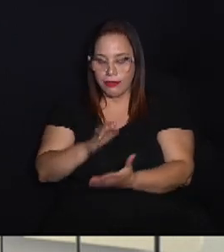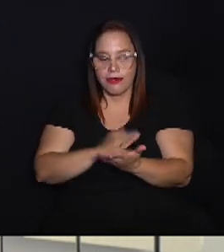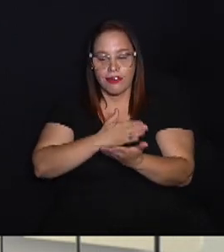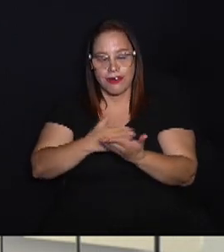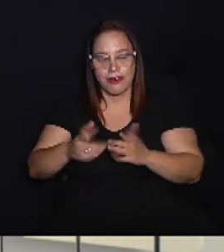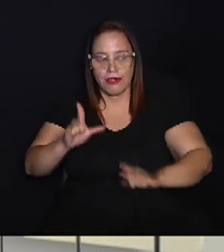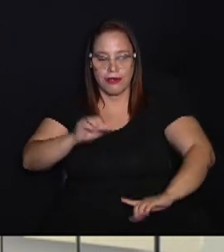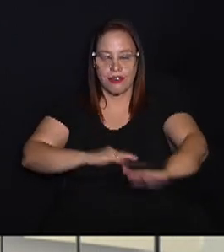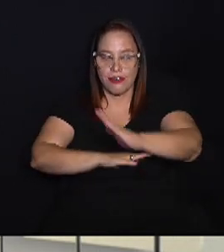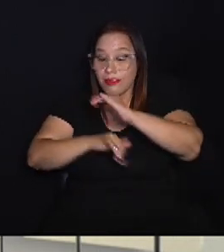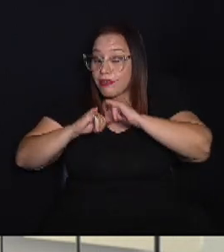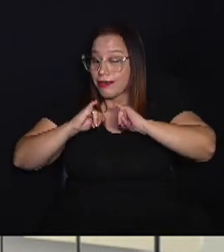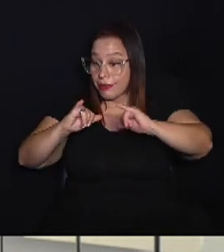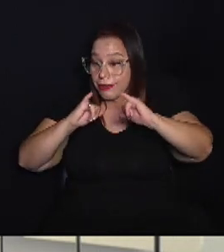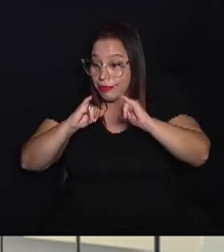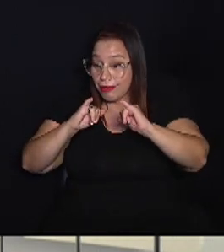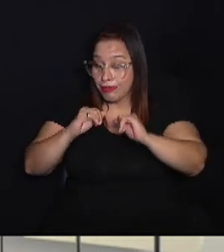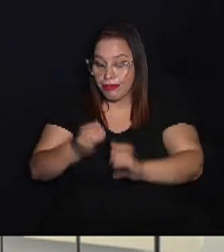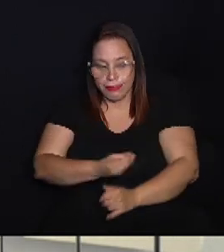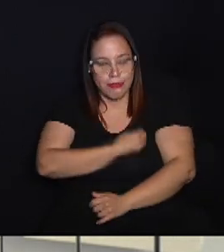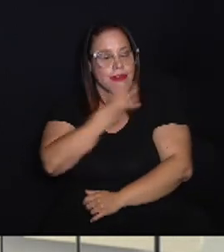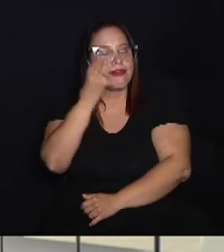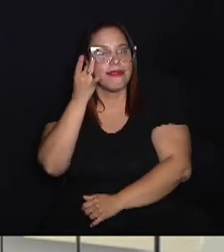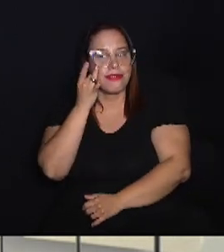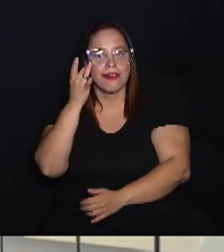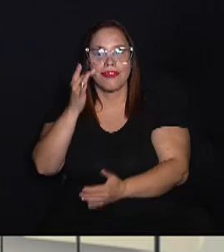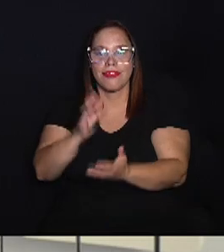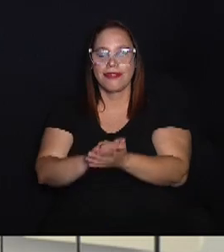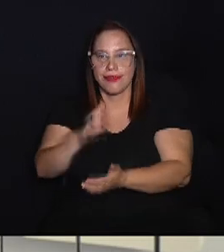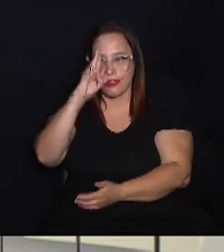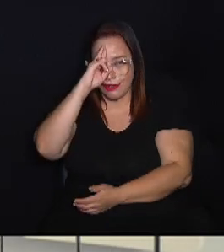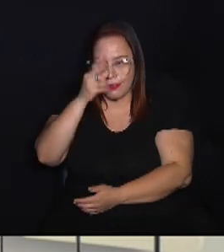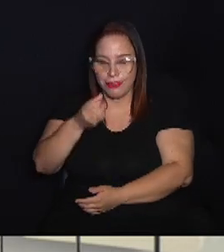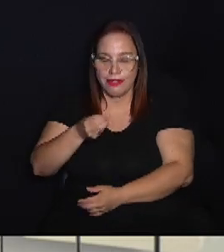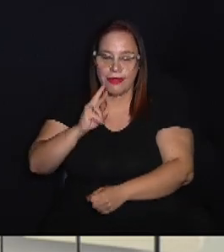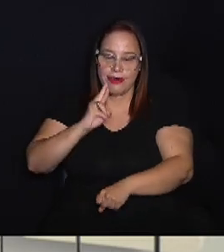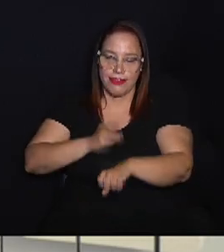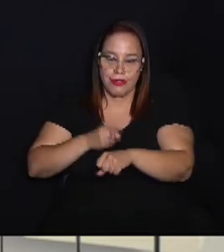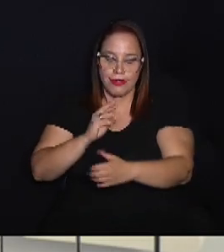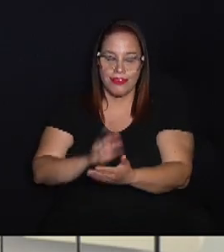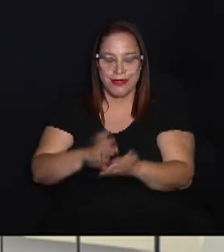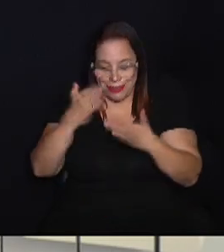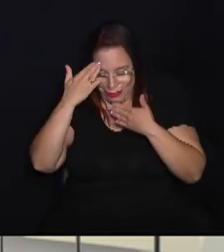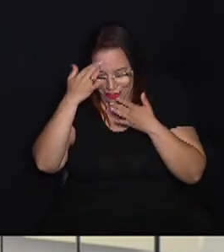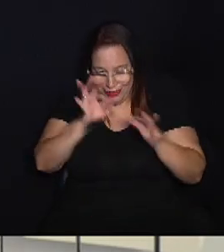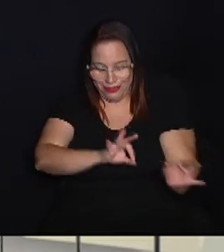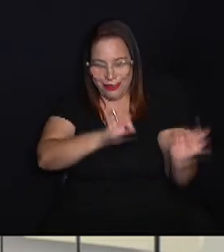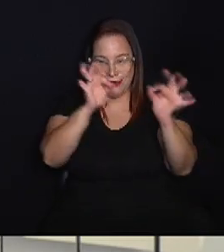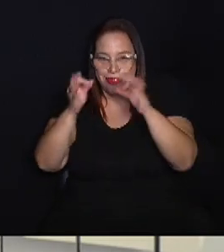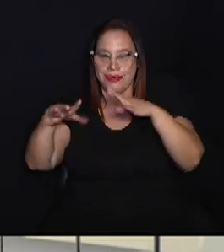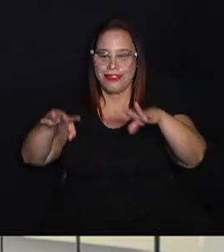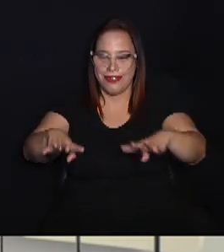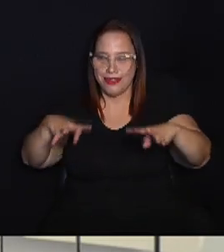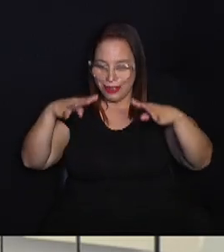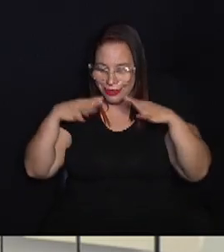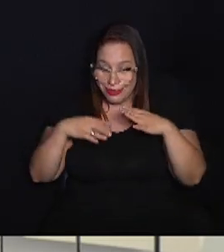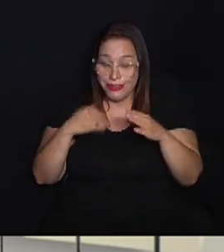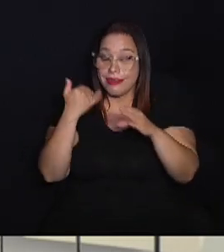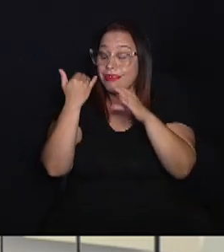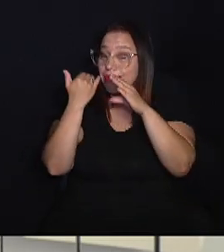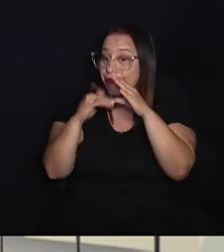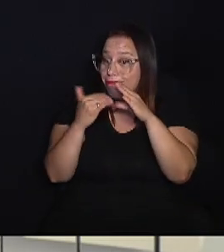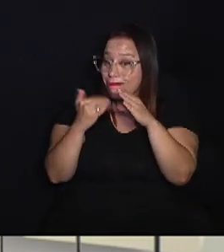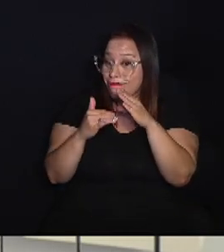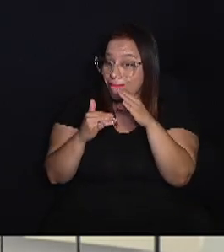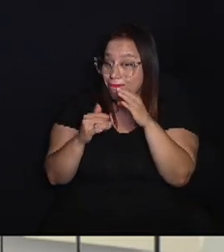Começa agora o Jornal Câmara Notícia ao vivo, meio-dia em ponto. Muito obrigado pela sua companhia, pela sua audiência